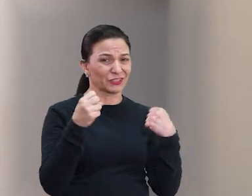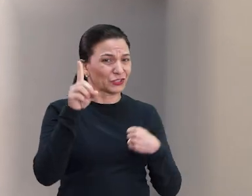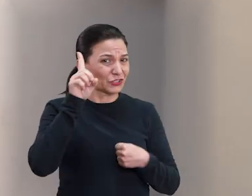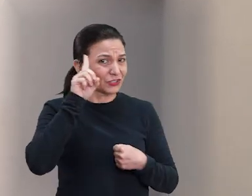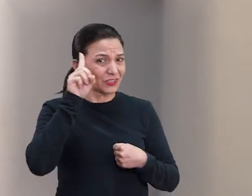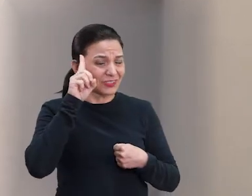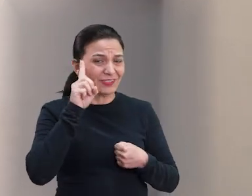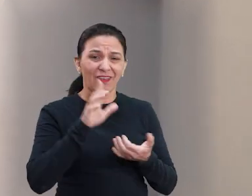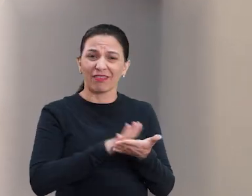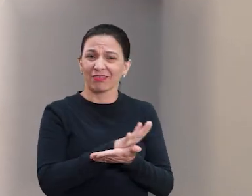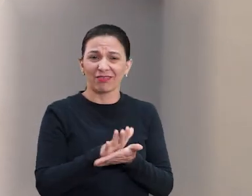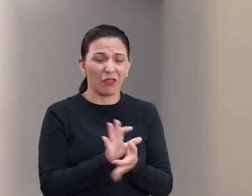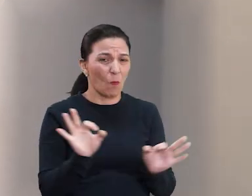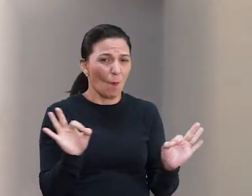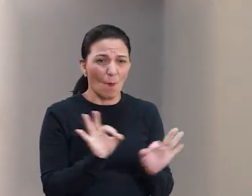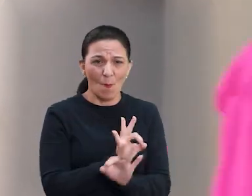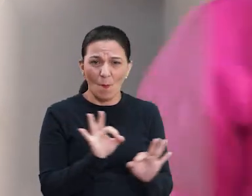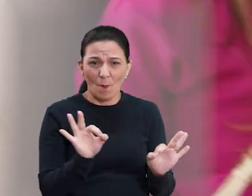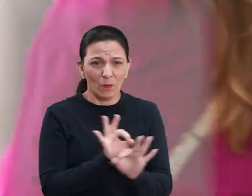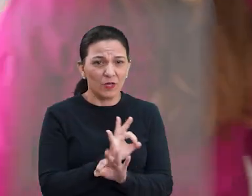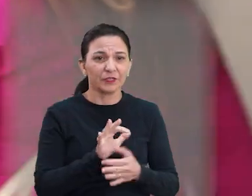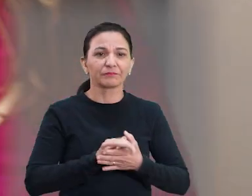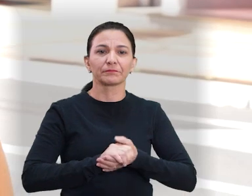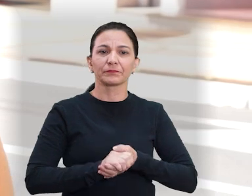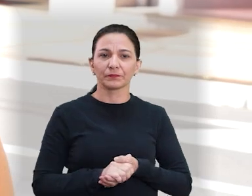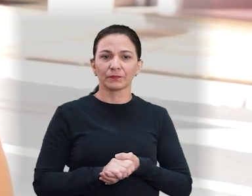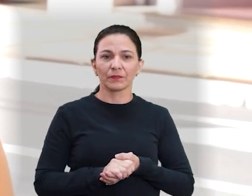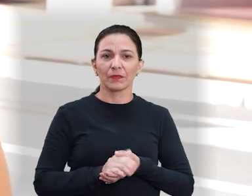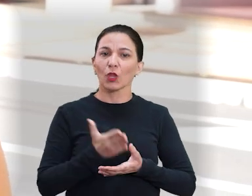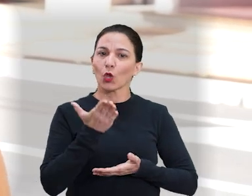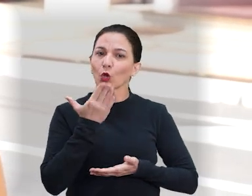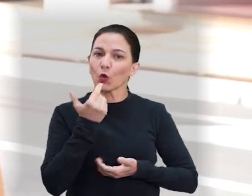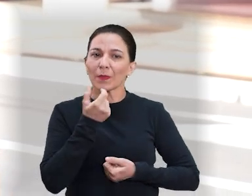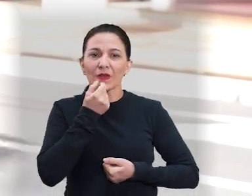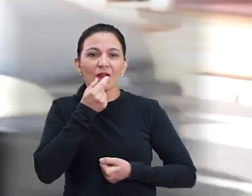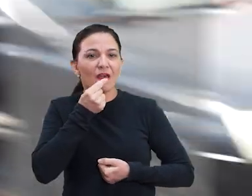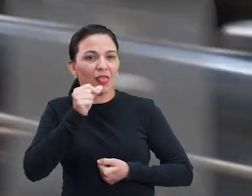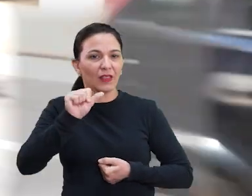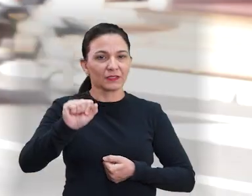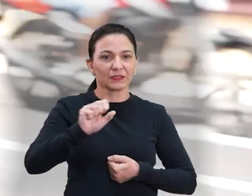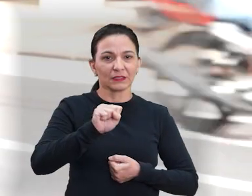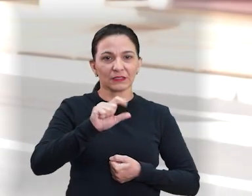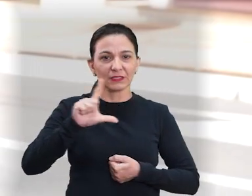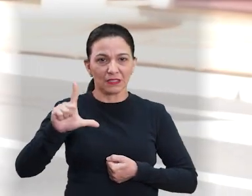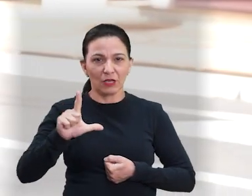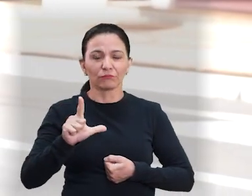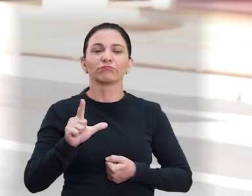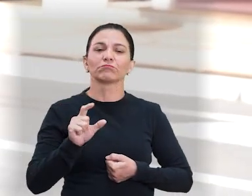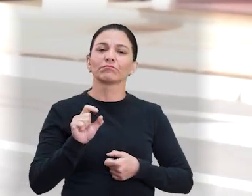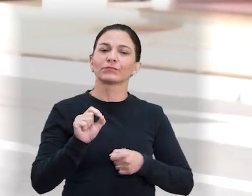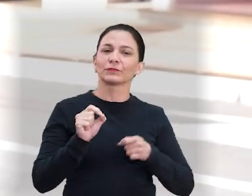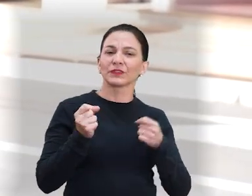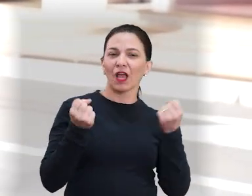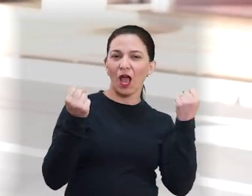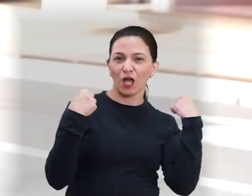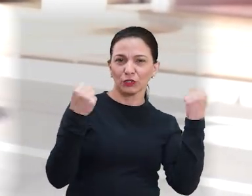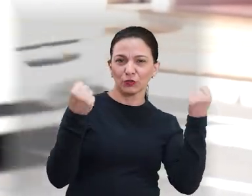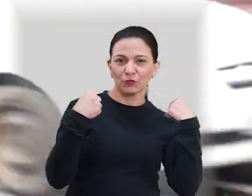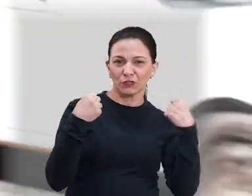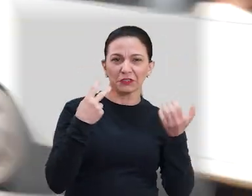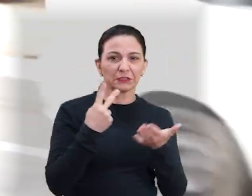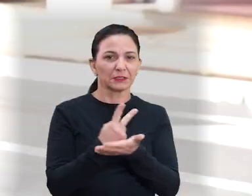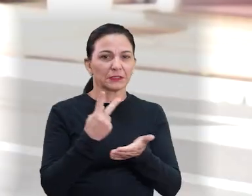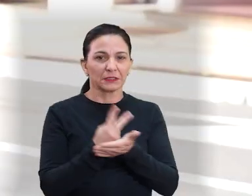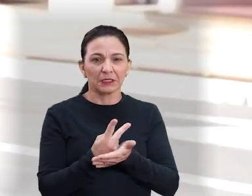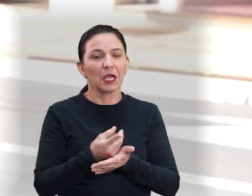fica bem parado né não faz exercício consumo de muito sódio né acaba aumentando bastante a questão de